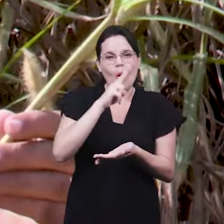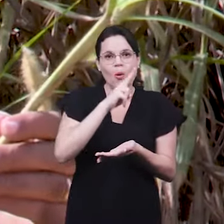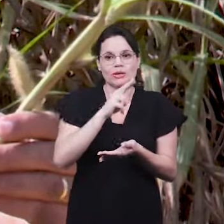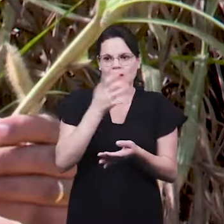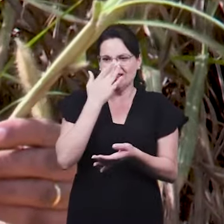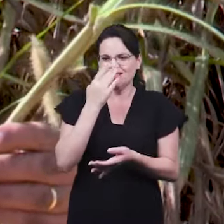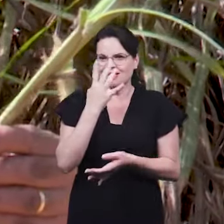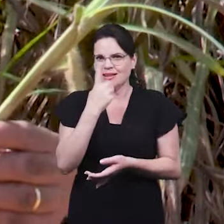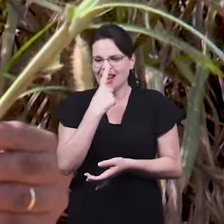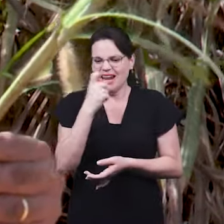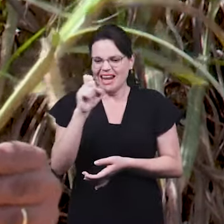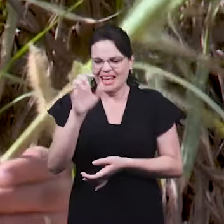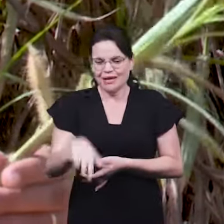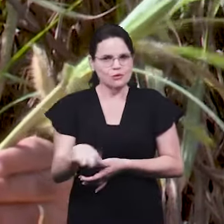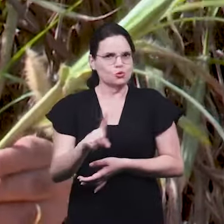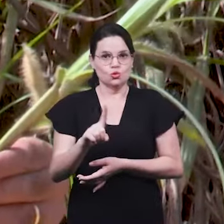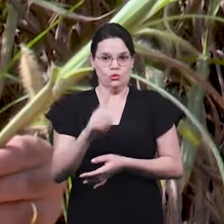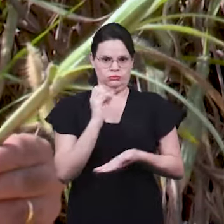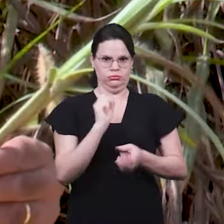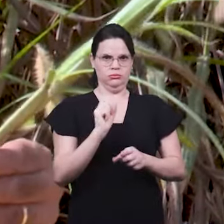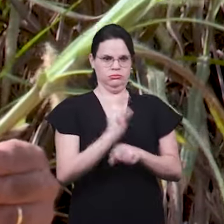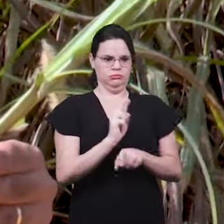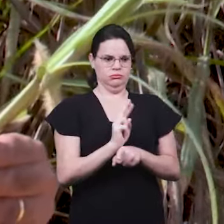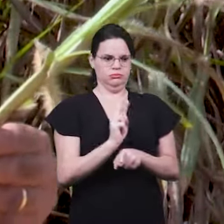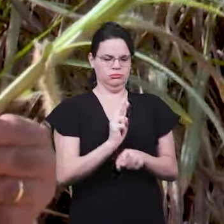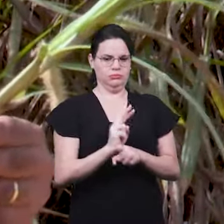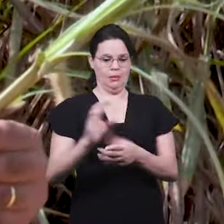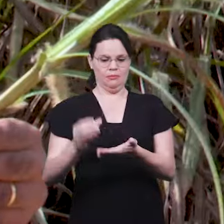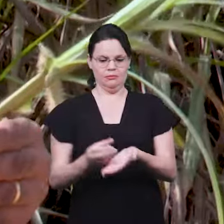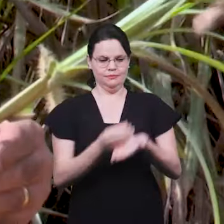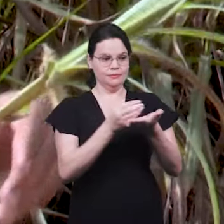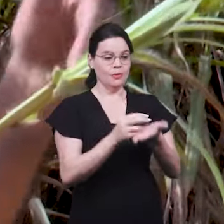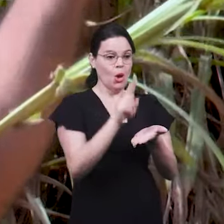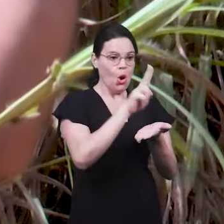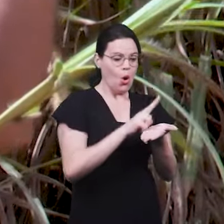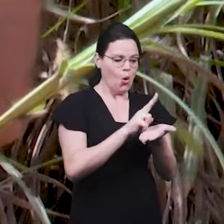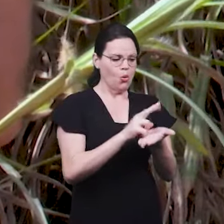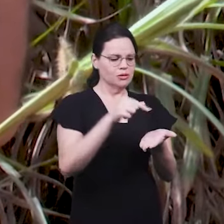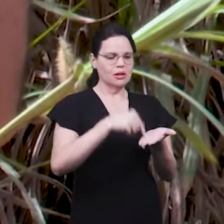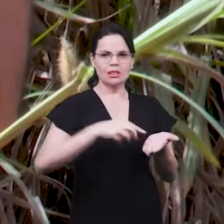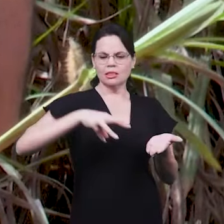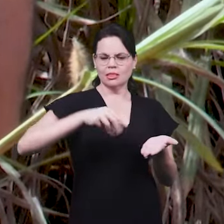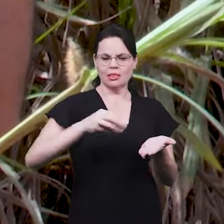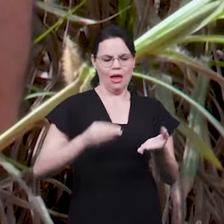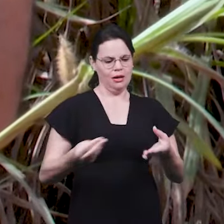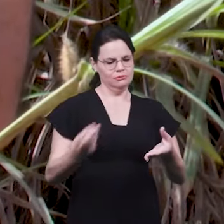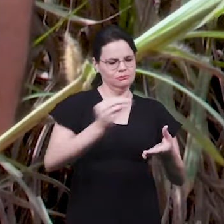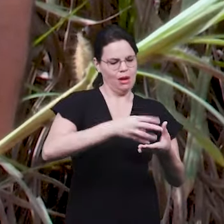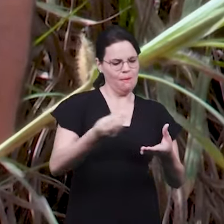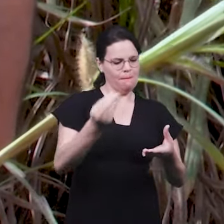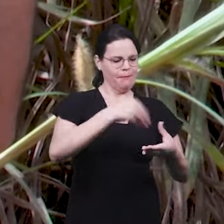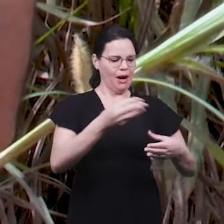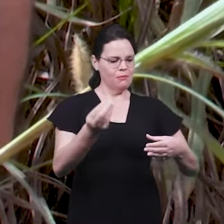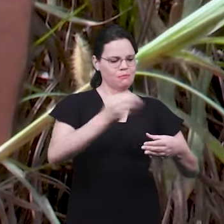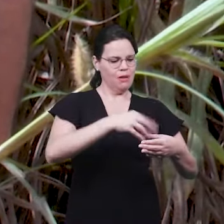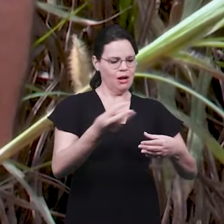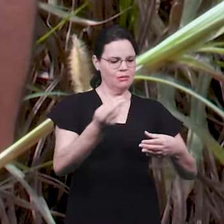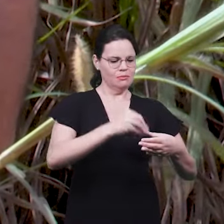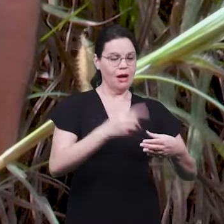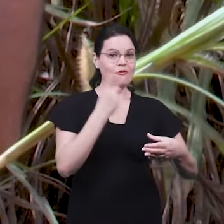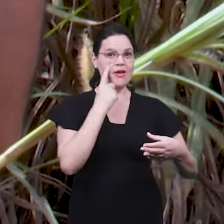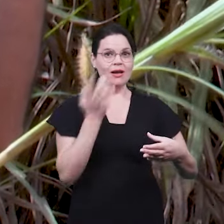ela torna-se um resultado assim fantástico. Aqui já está uma